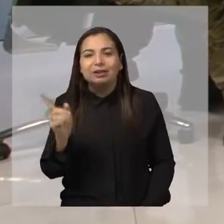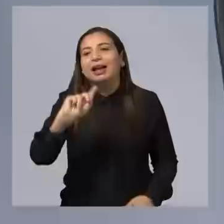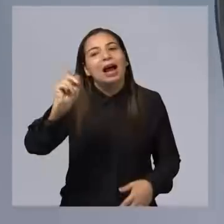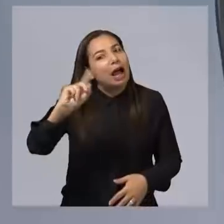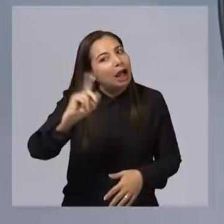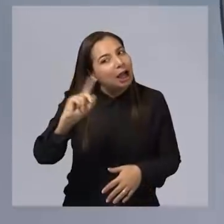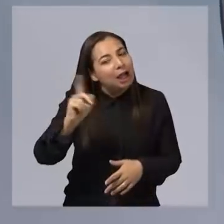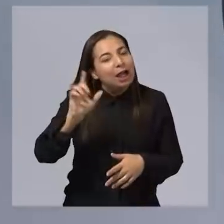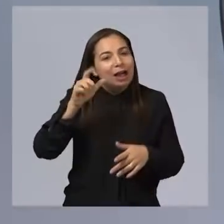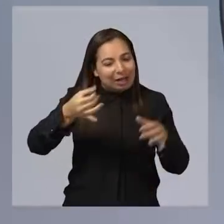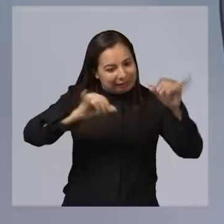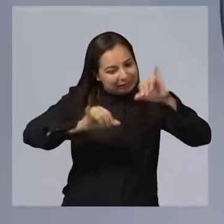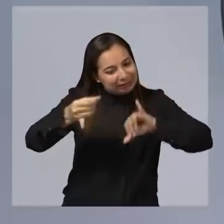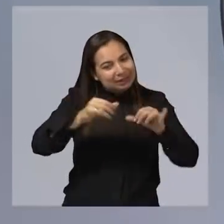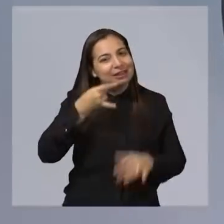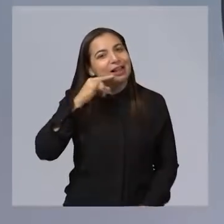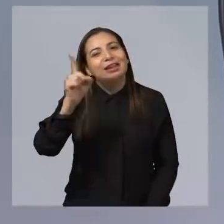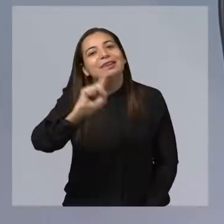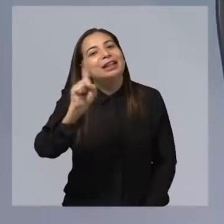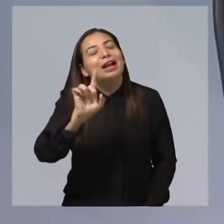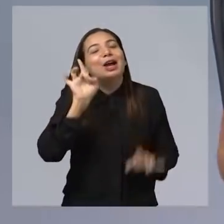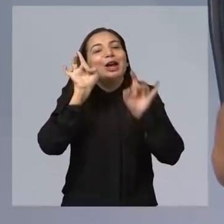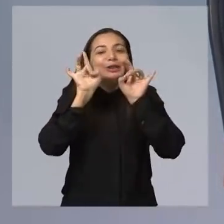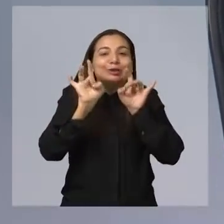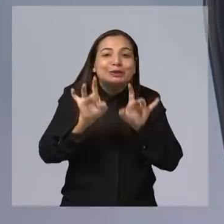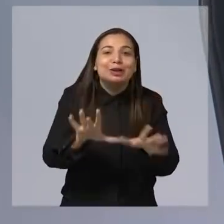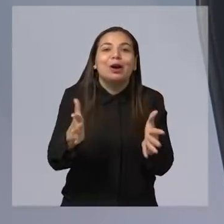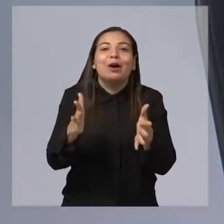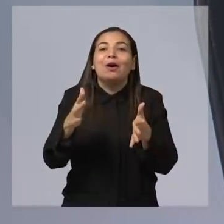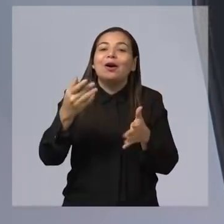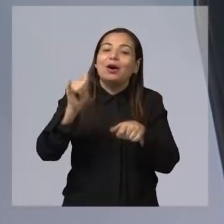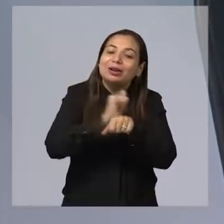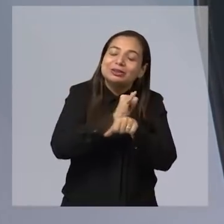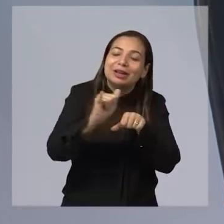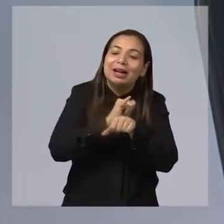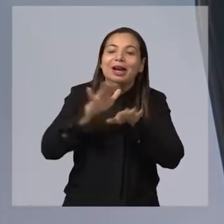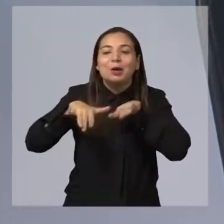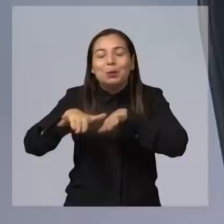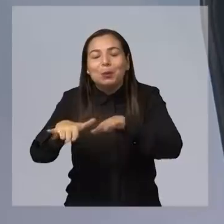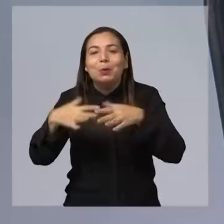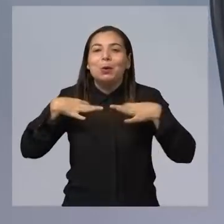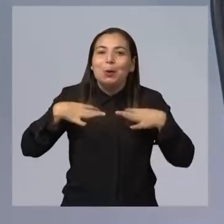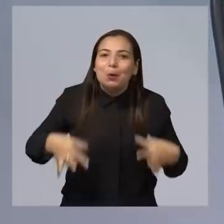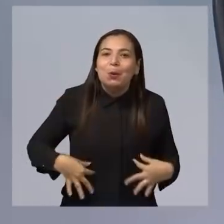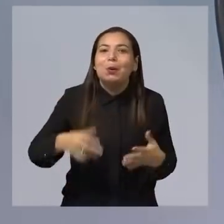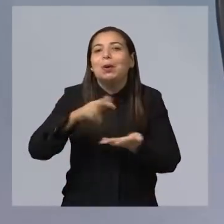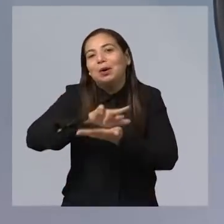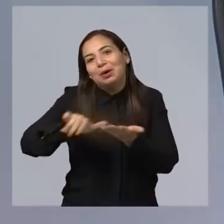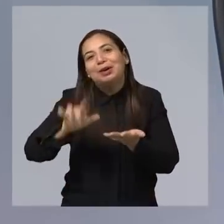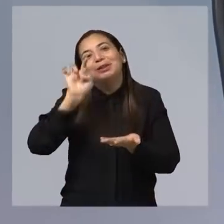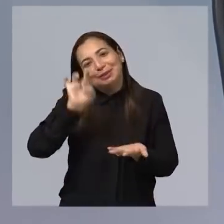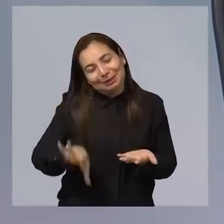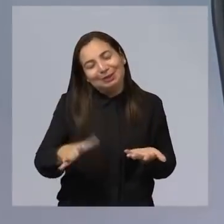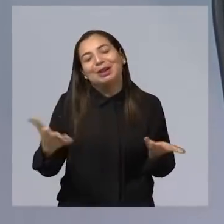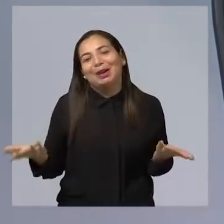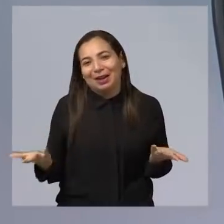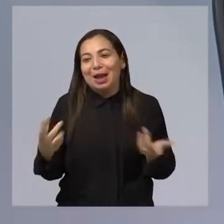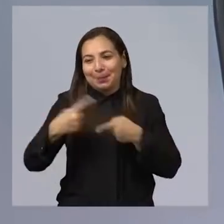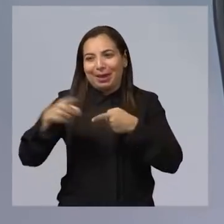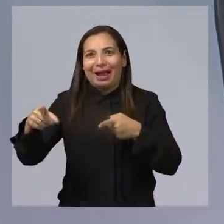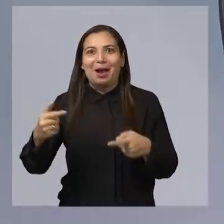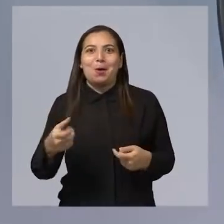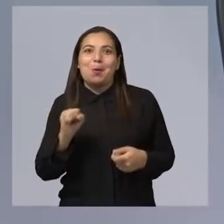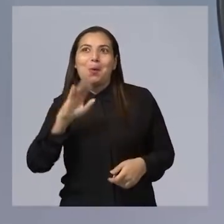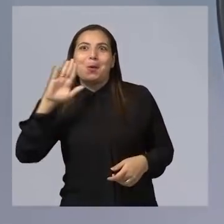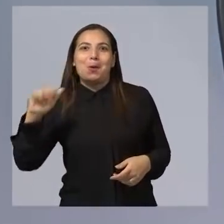só a camisa da fazendo exatamente essa observação. Você não vai falar que os preços estão todo mundo feliz da vida de estar Ipioca lá dentro. Aquela palha.